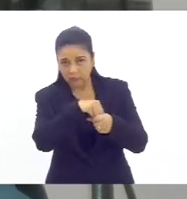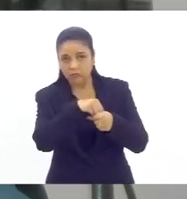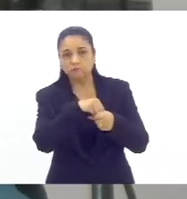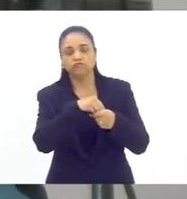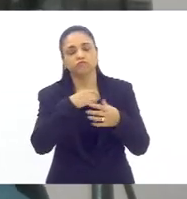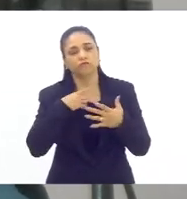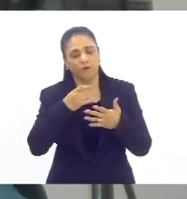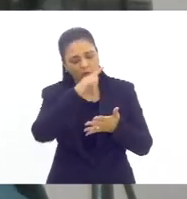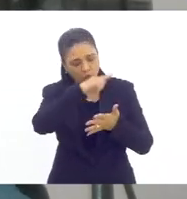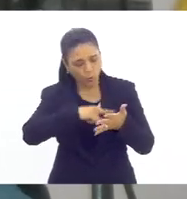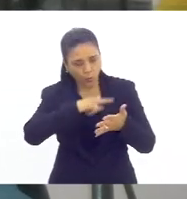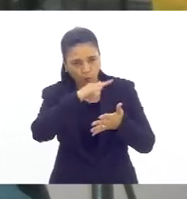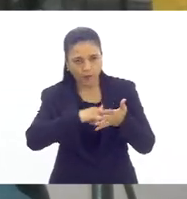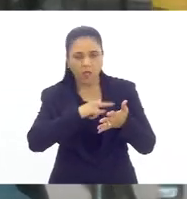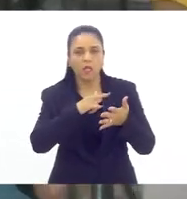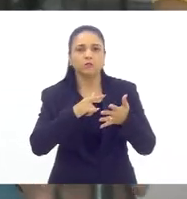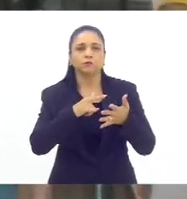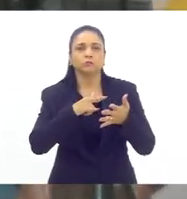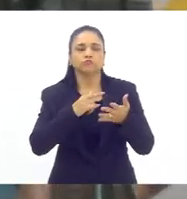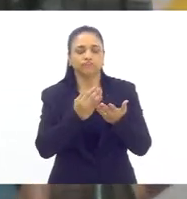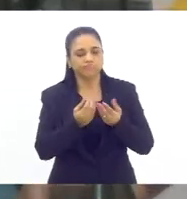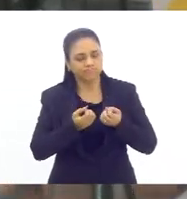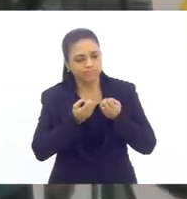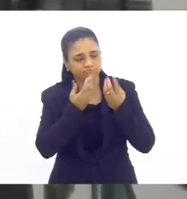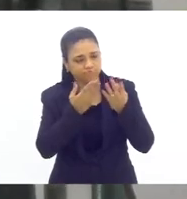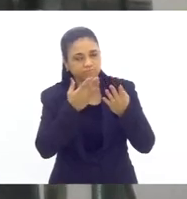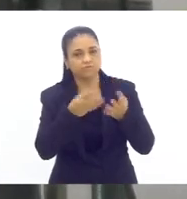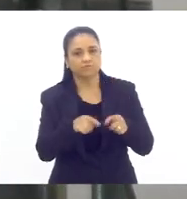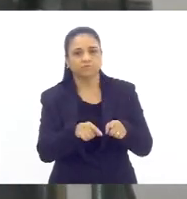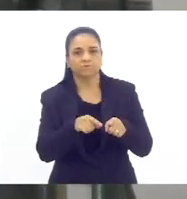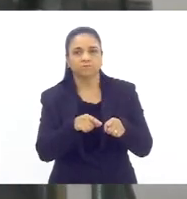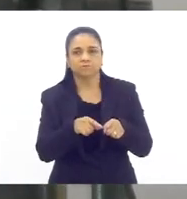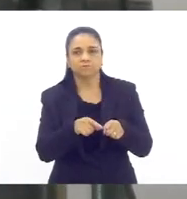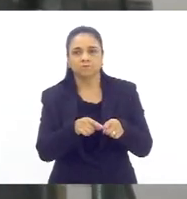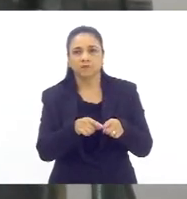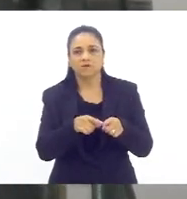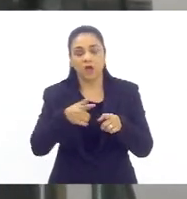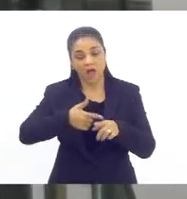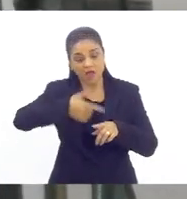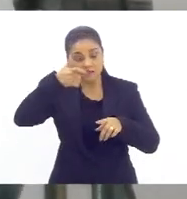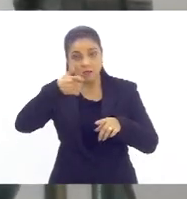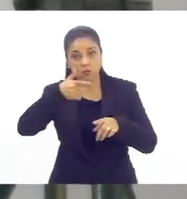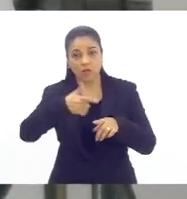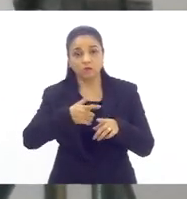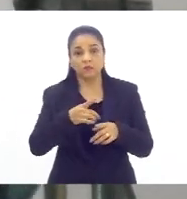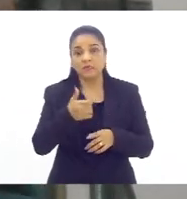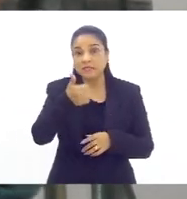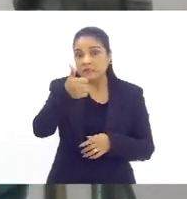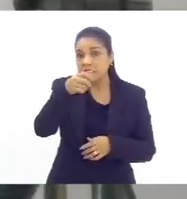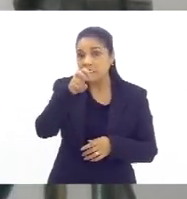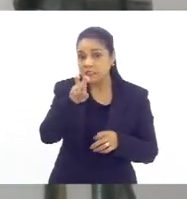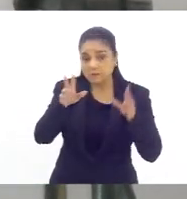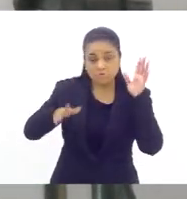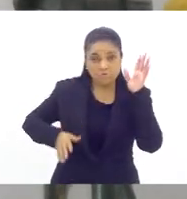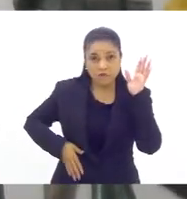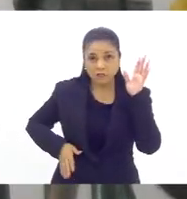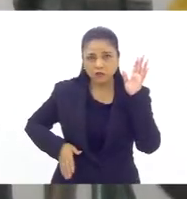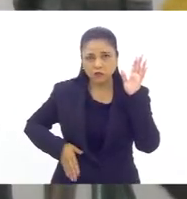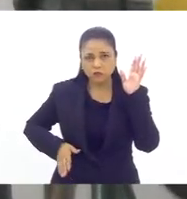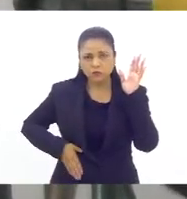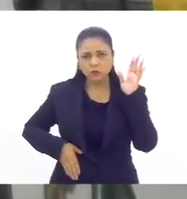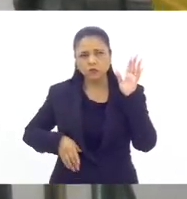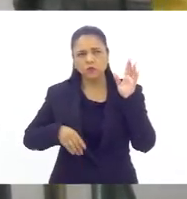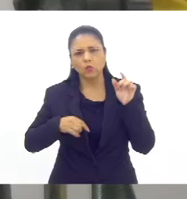solidariedade abraço faixa essa invasão foi você viu foi assaltada por 15 bandidos mas ficou uma coisa meio